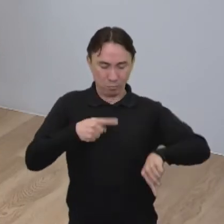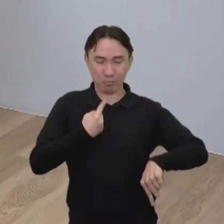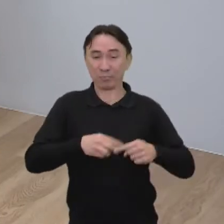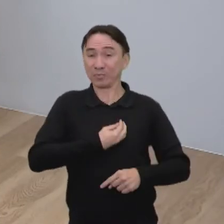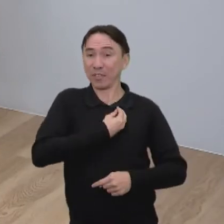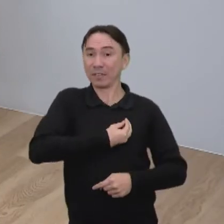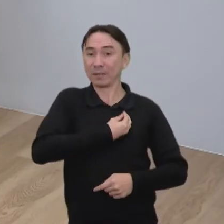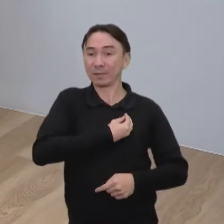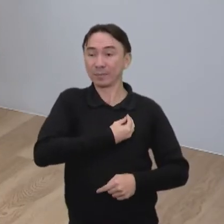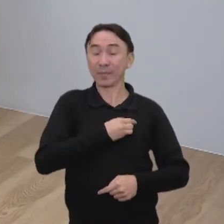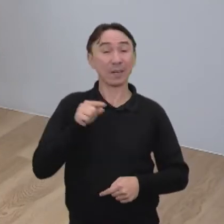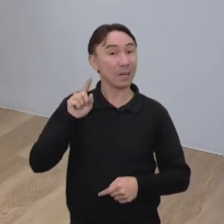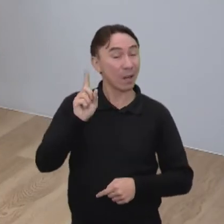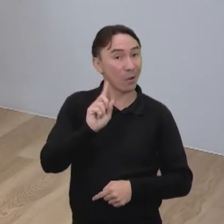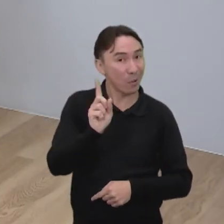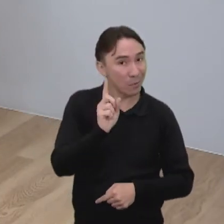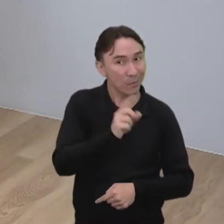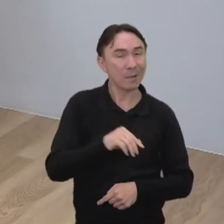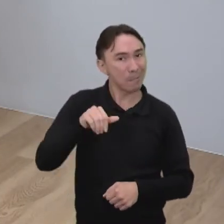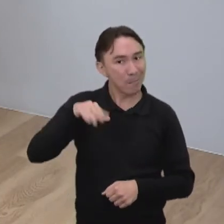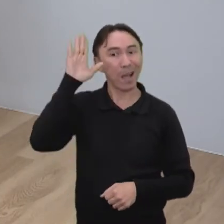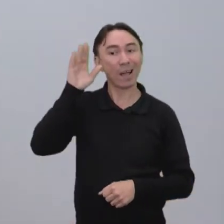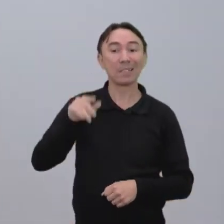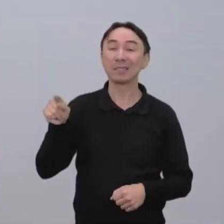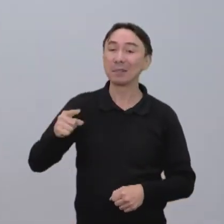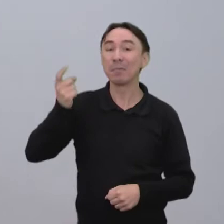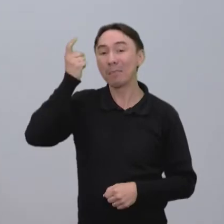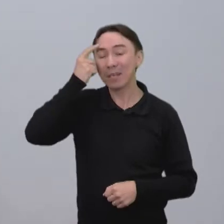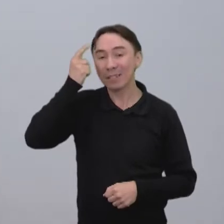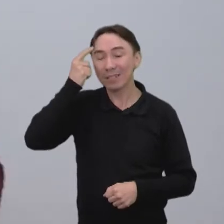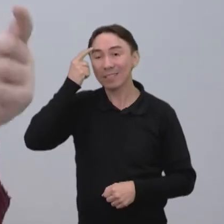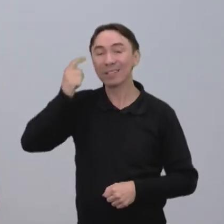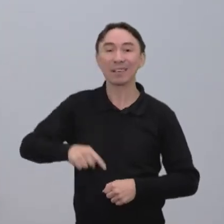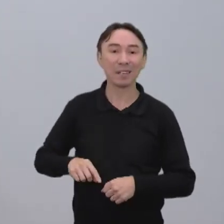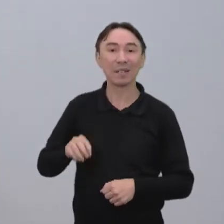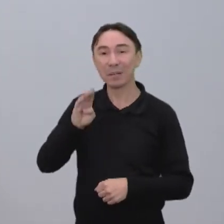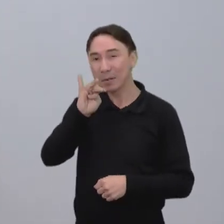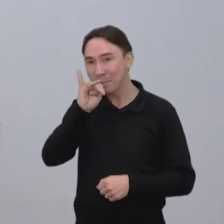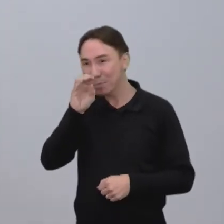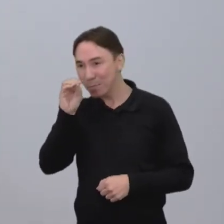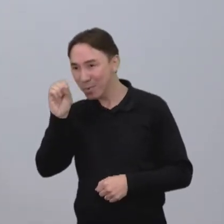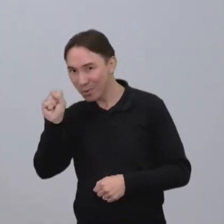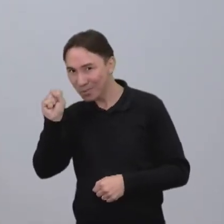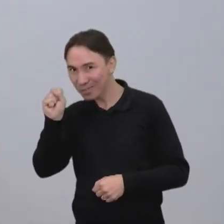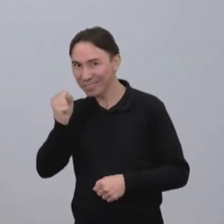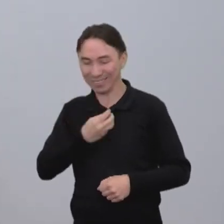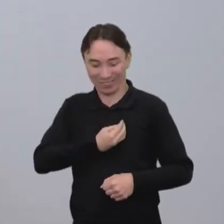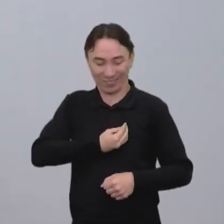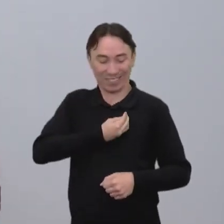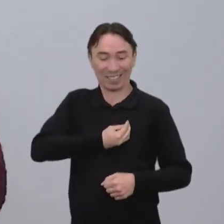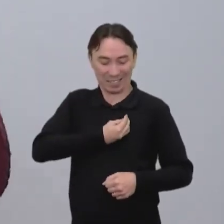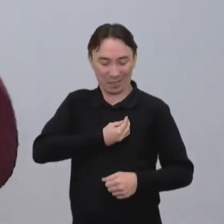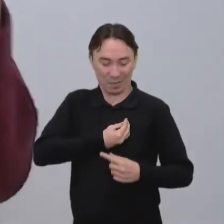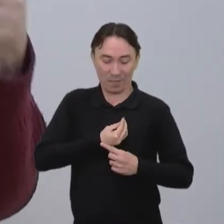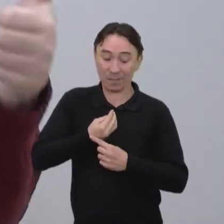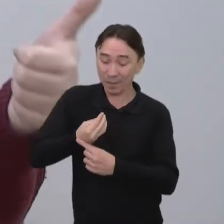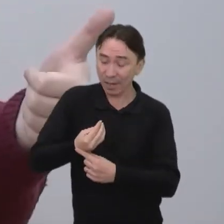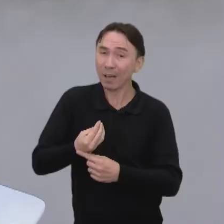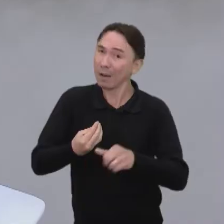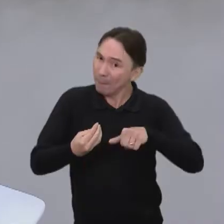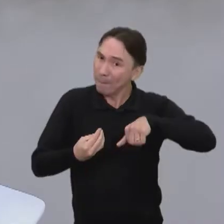Mas o entendimento grego da vida bios era uma vida ampliada, que inclusive estava atravessada por